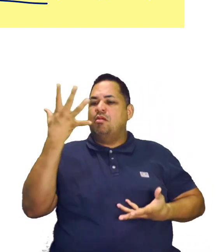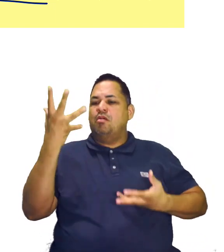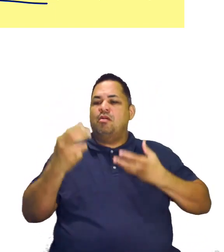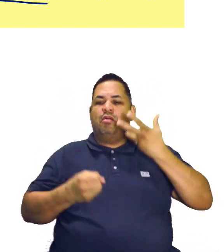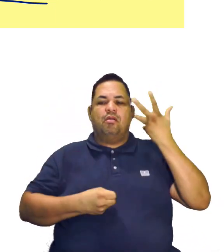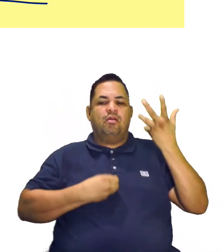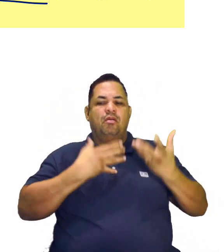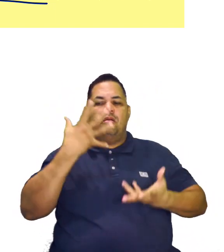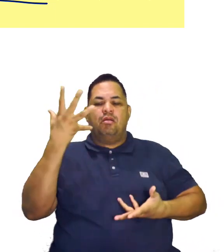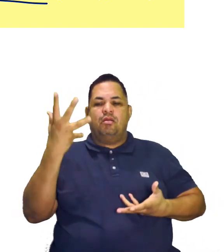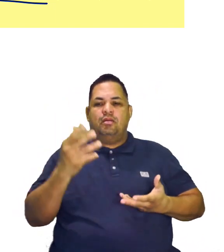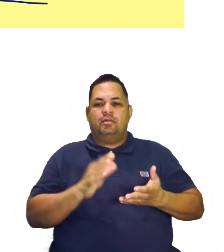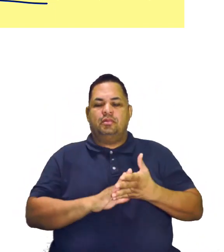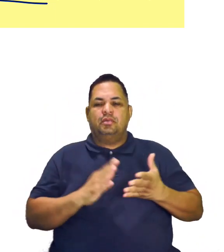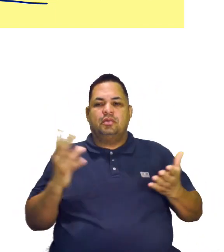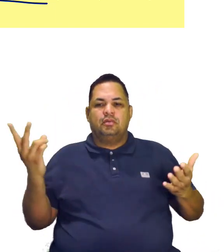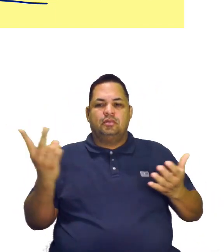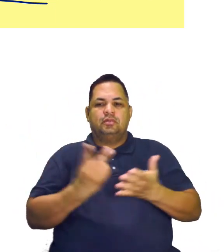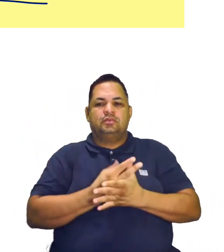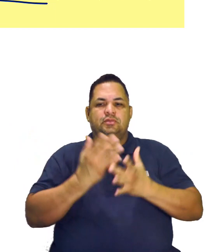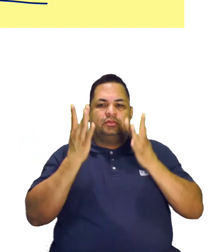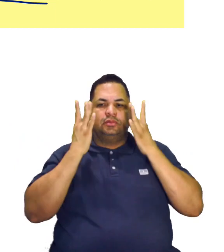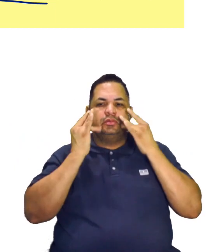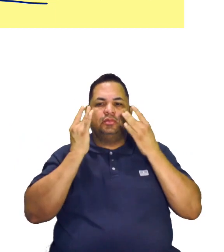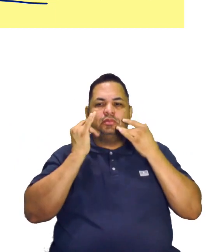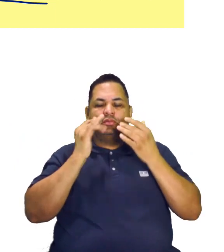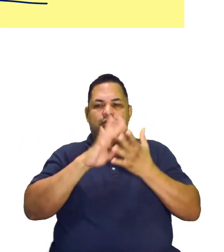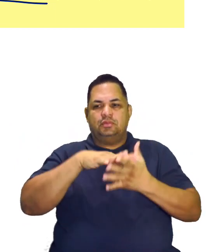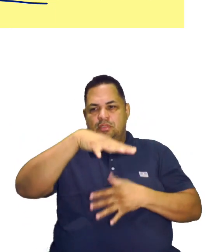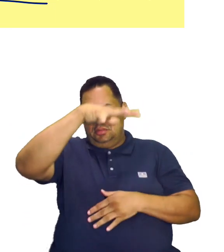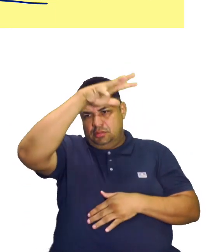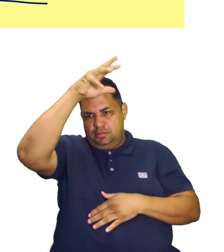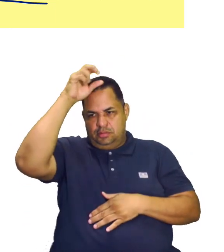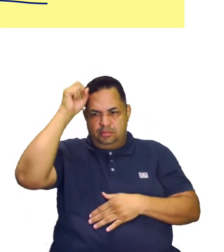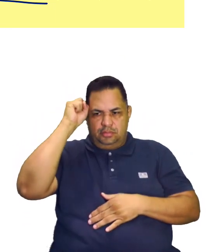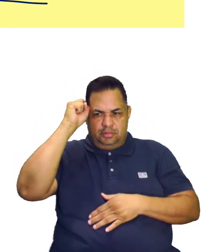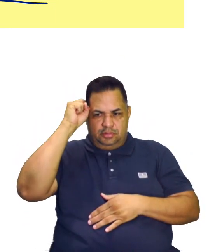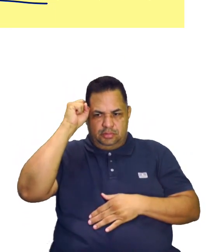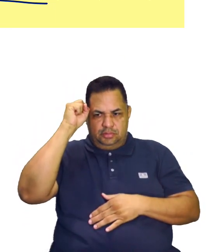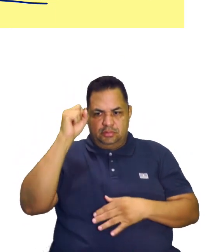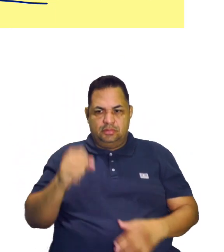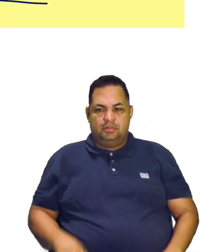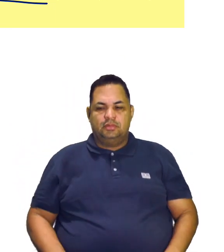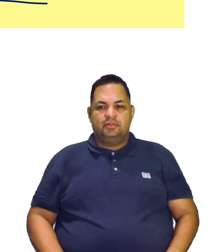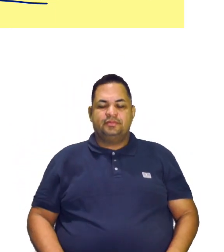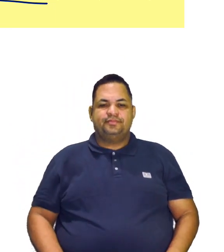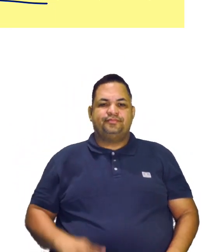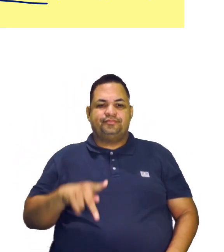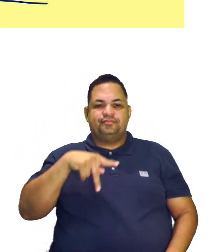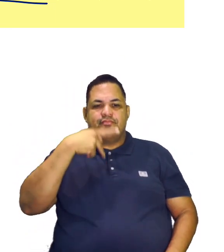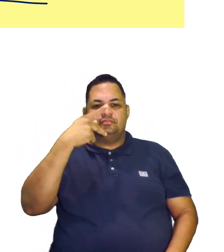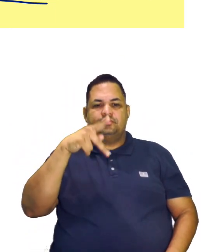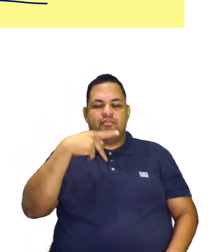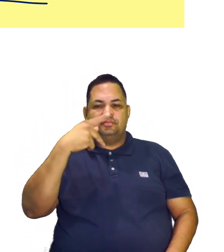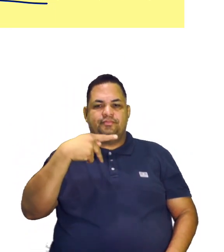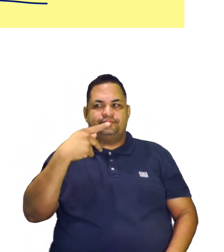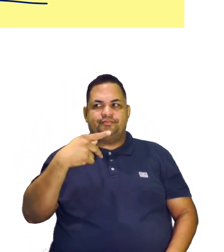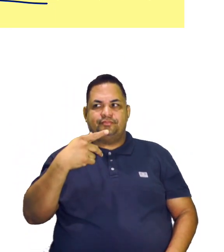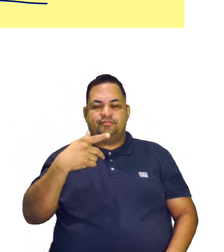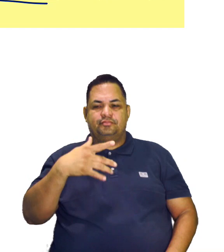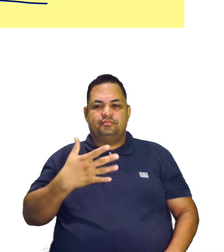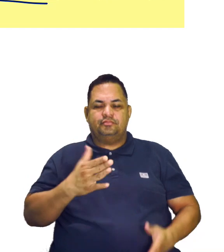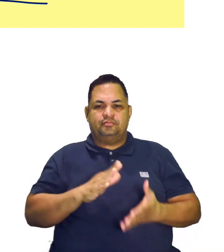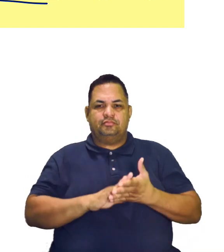ocorre lá no Teatro Amazonas. Então, foram esses temas que nós abordamos. Falamos muito sobre a